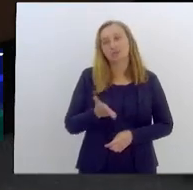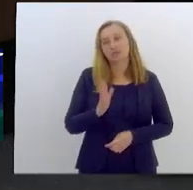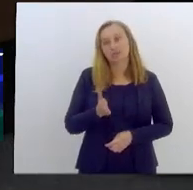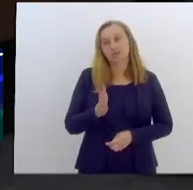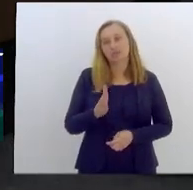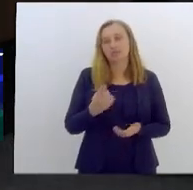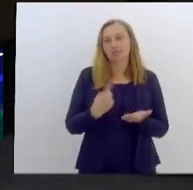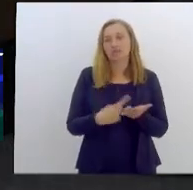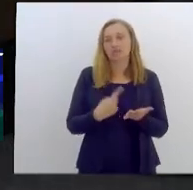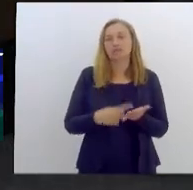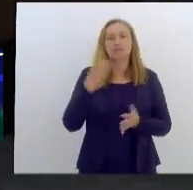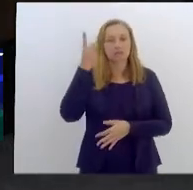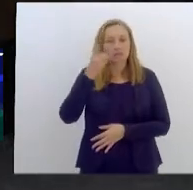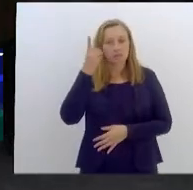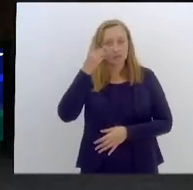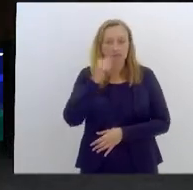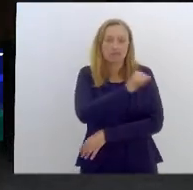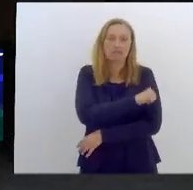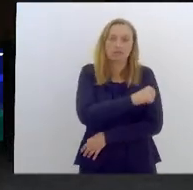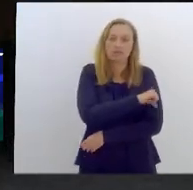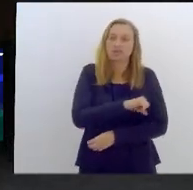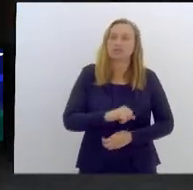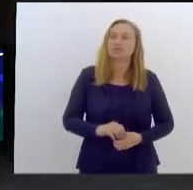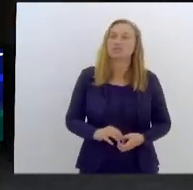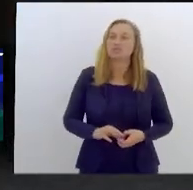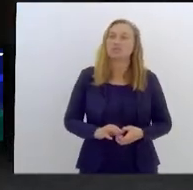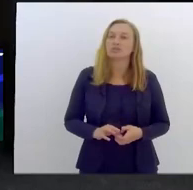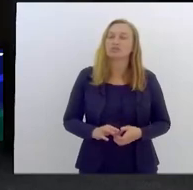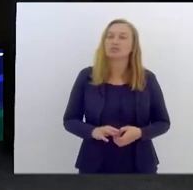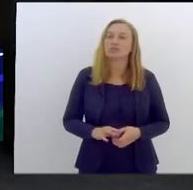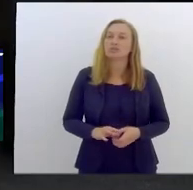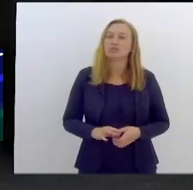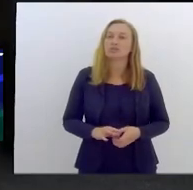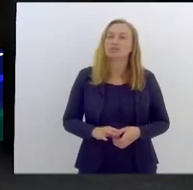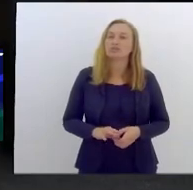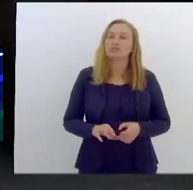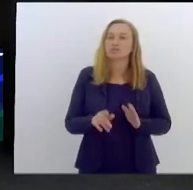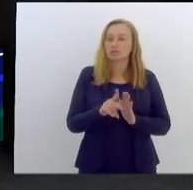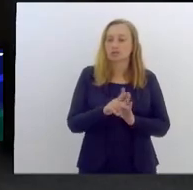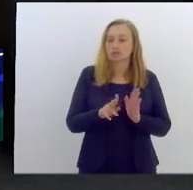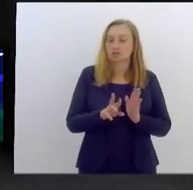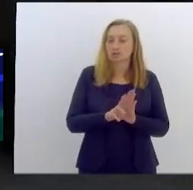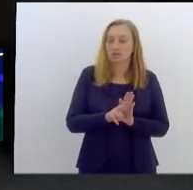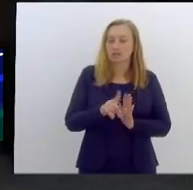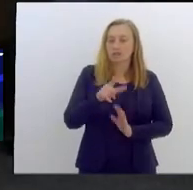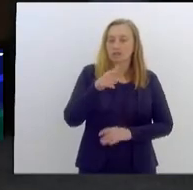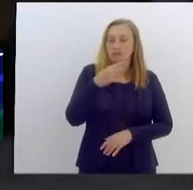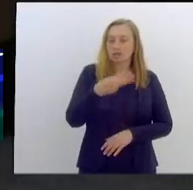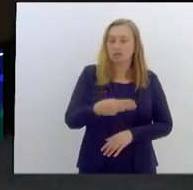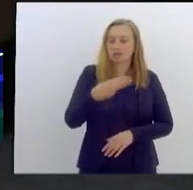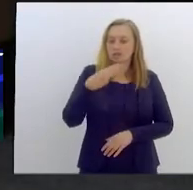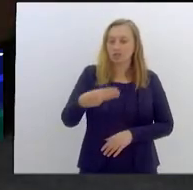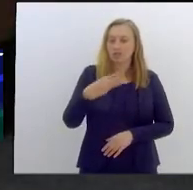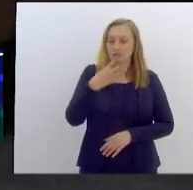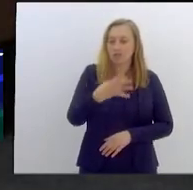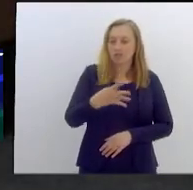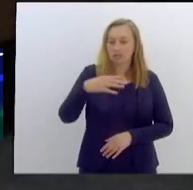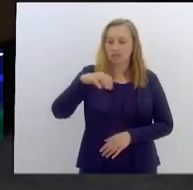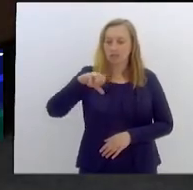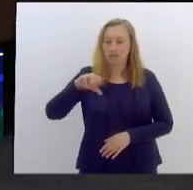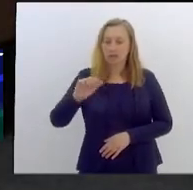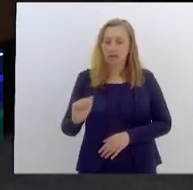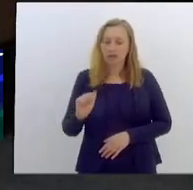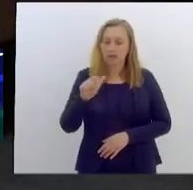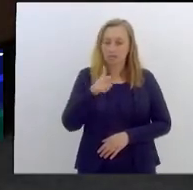acordada com a deputada autora, enfermeira Rejane, ao projeto de lei 3340-A de 2020,